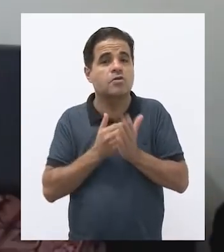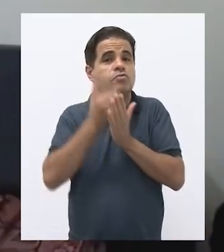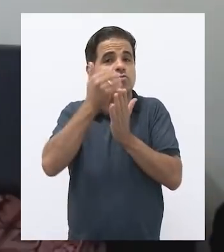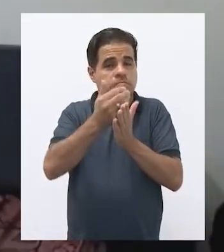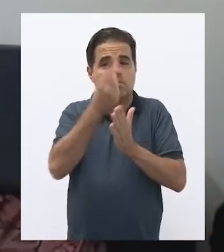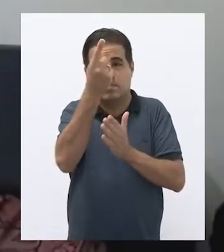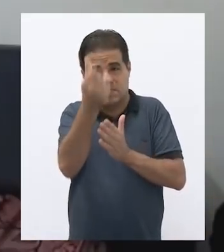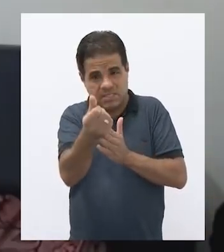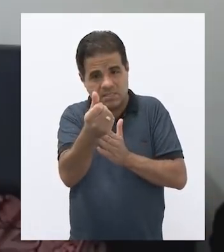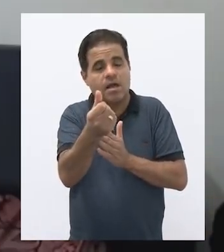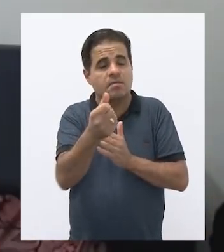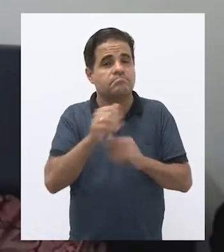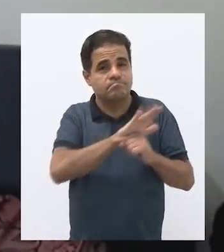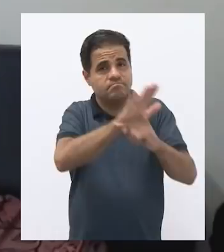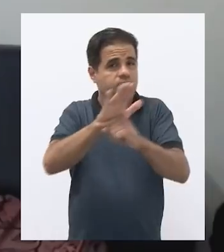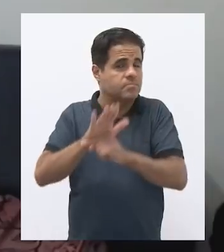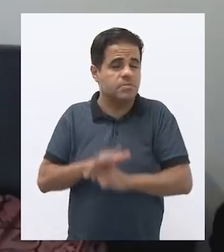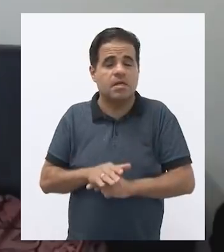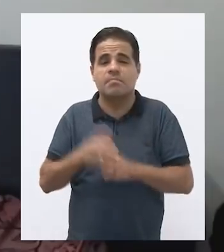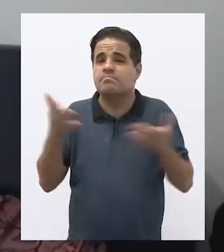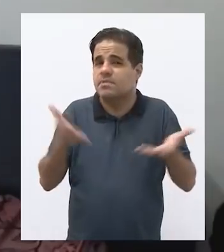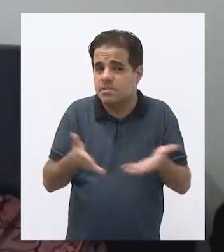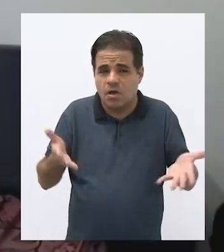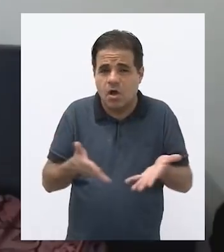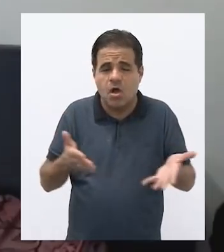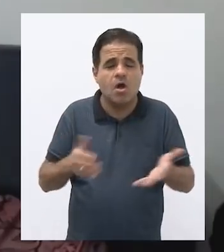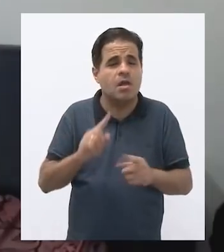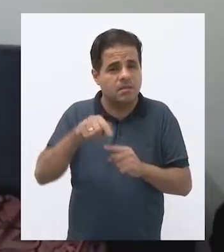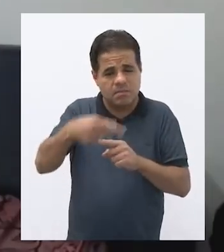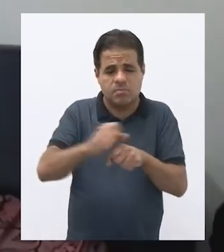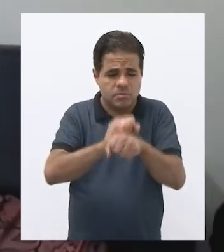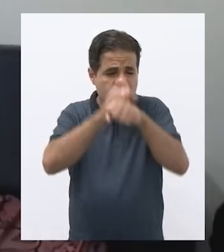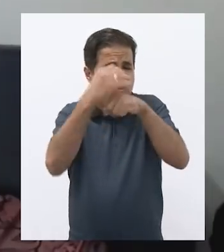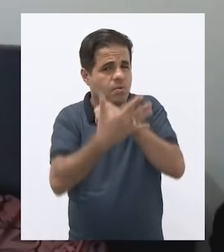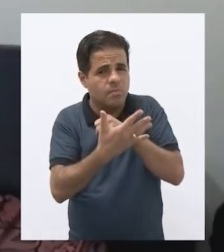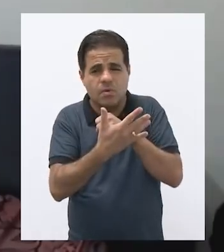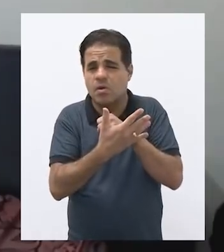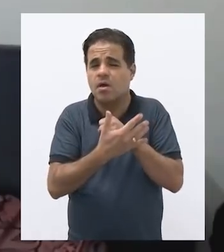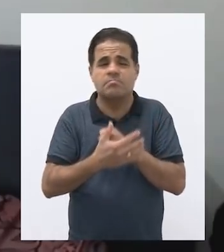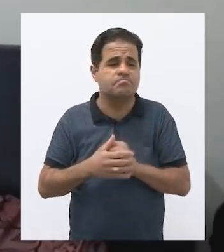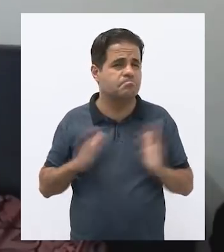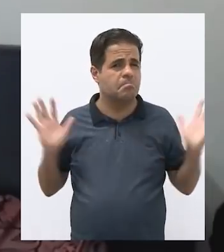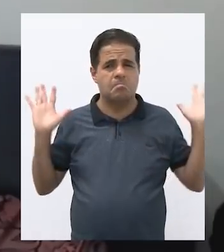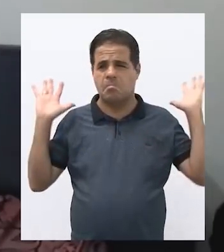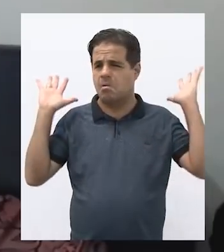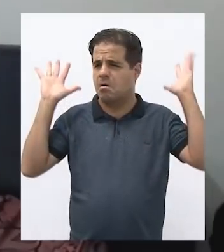16. Só que assim, agora, depois da pandemia, tudo começou a vir